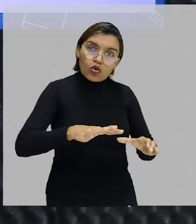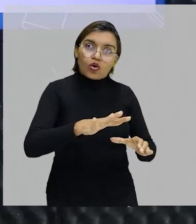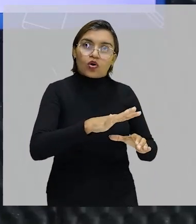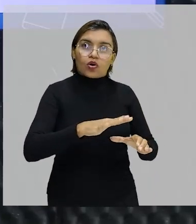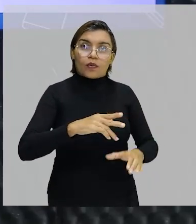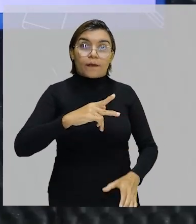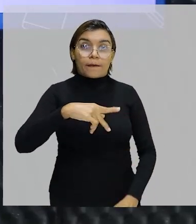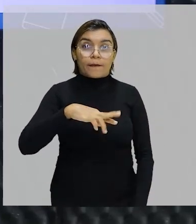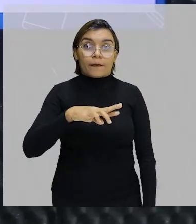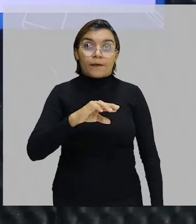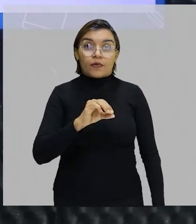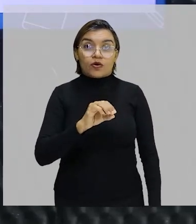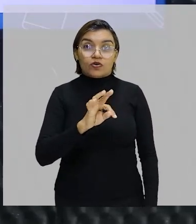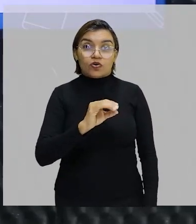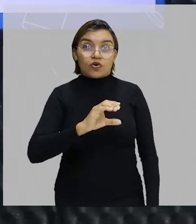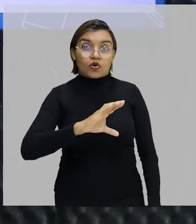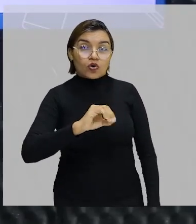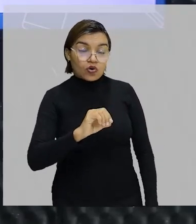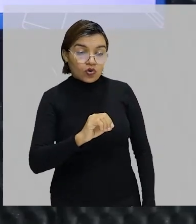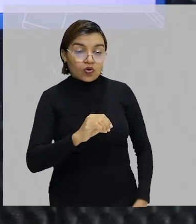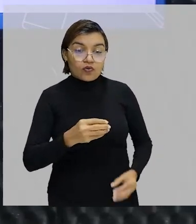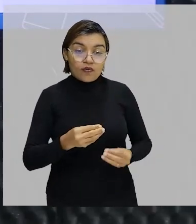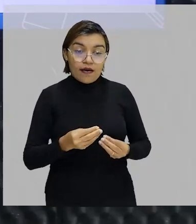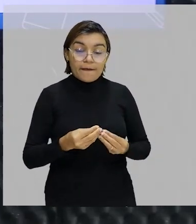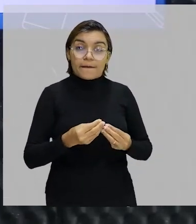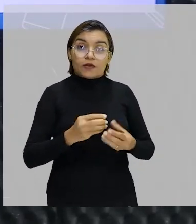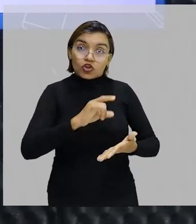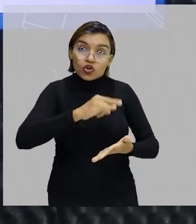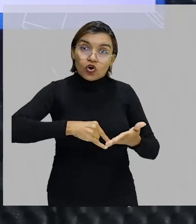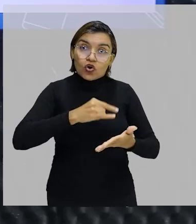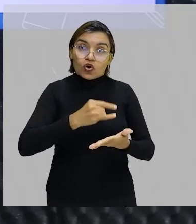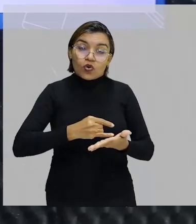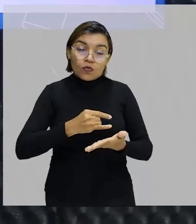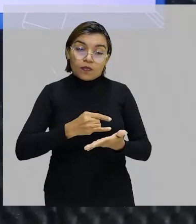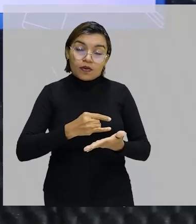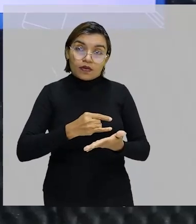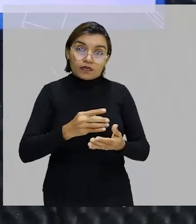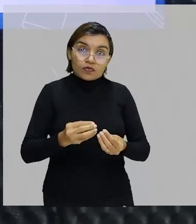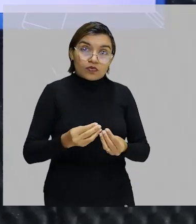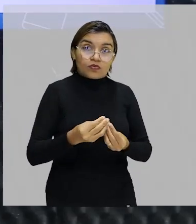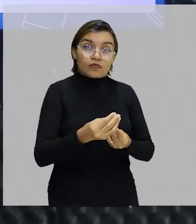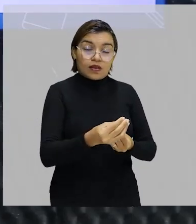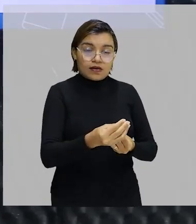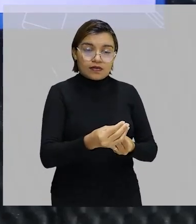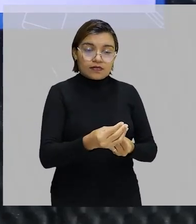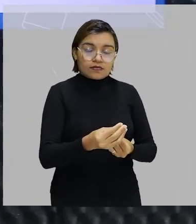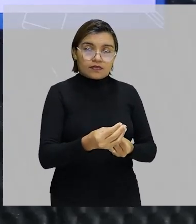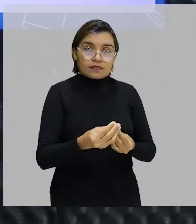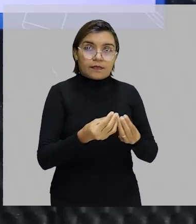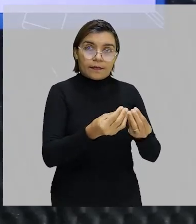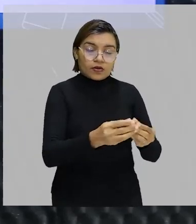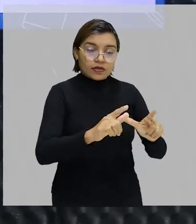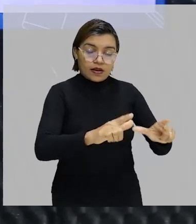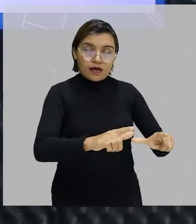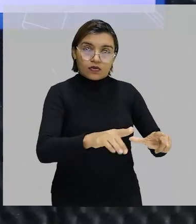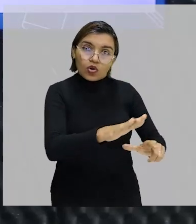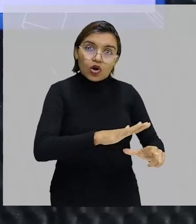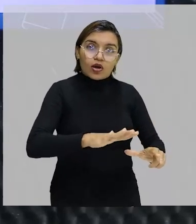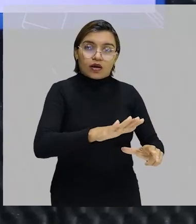chamado de protocolo, onde você encaminha o documento. Aí, daquele documento, ele vai para o